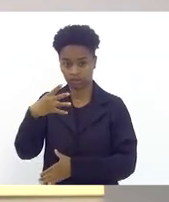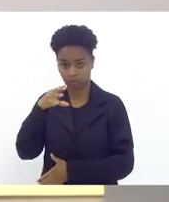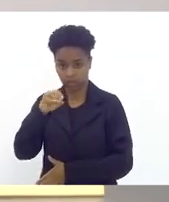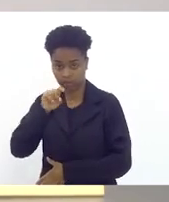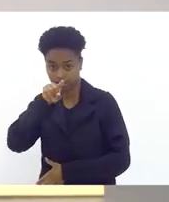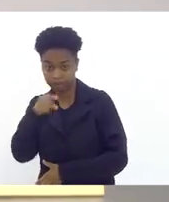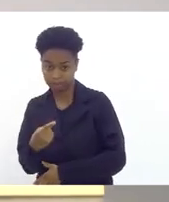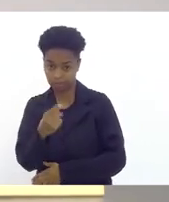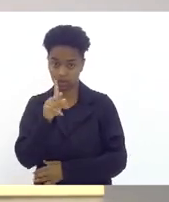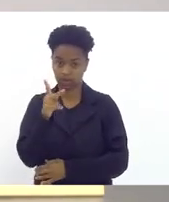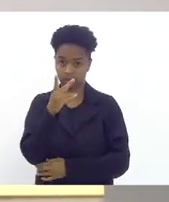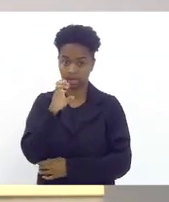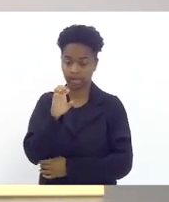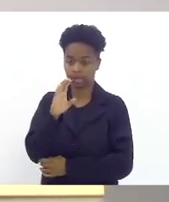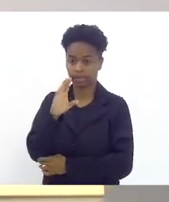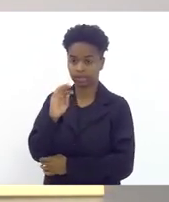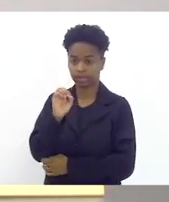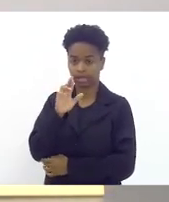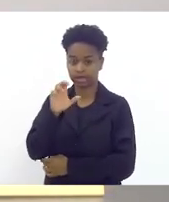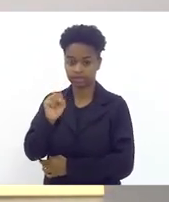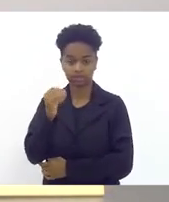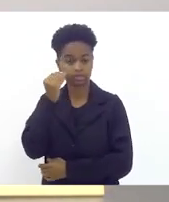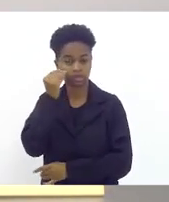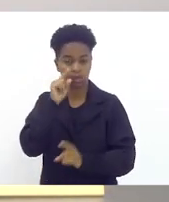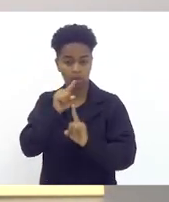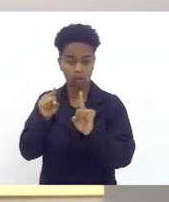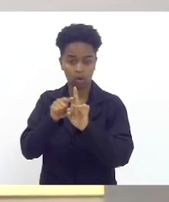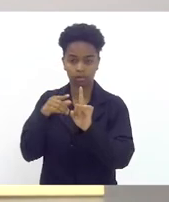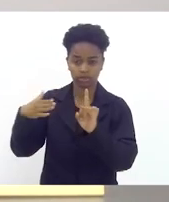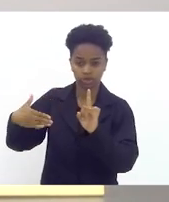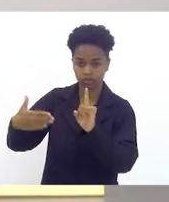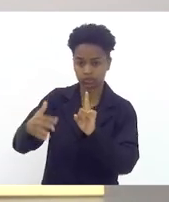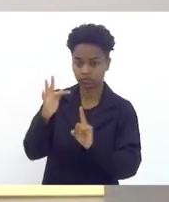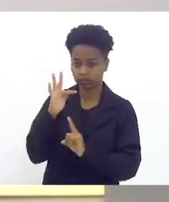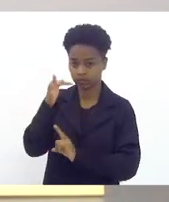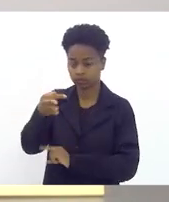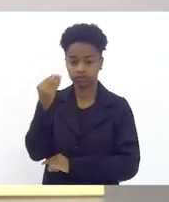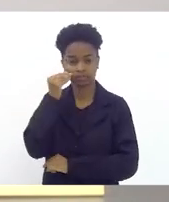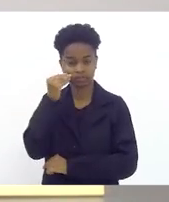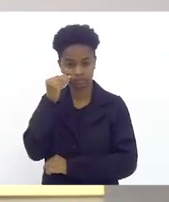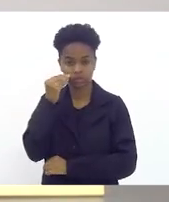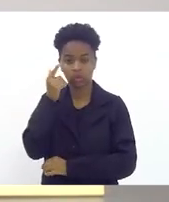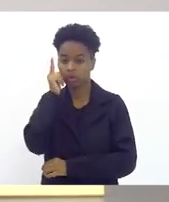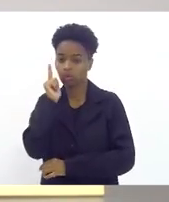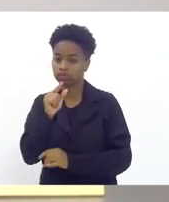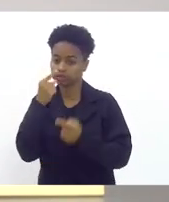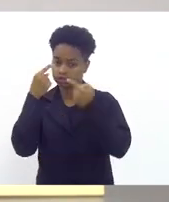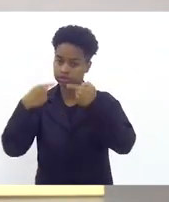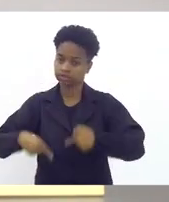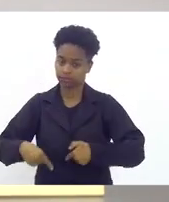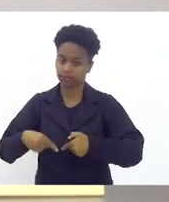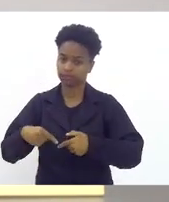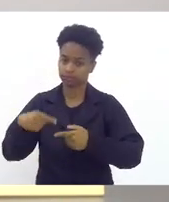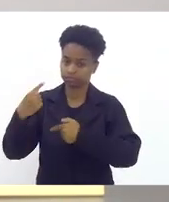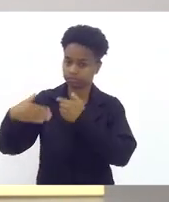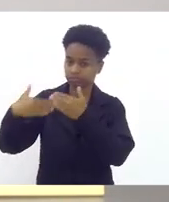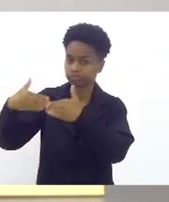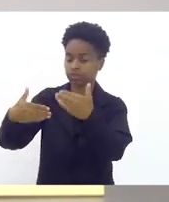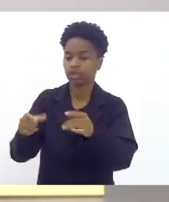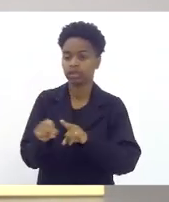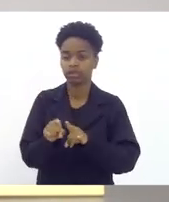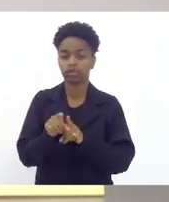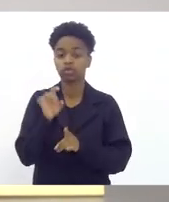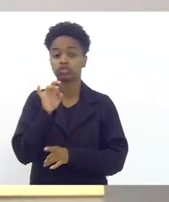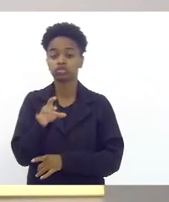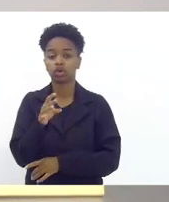buscando uma visão de meta de longo prazo é para atender esse desafio que nós temos e ressaltando que só